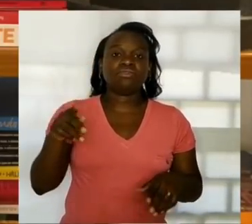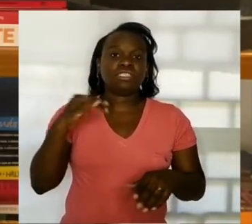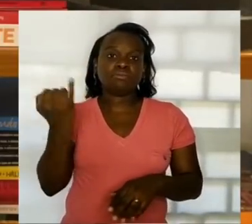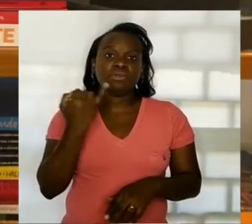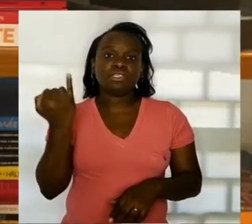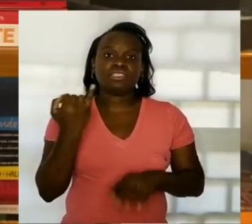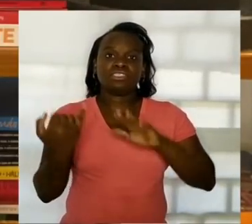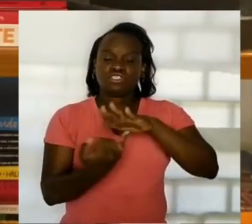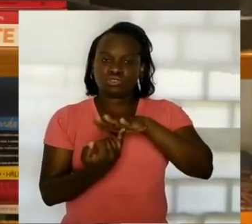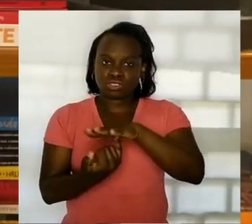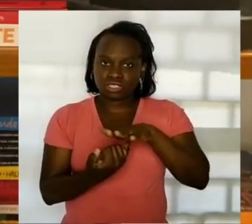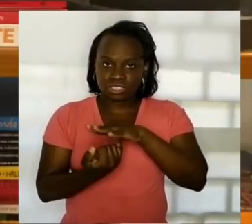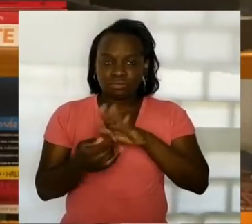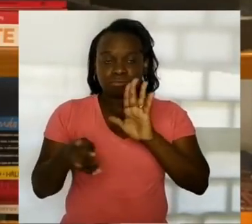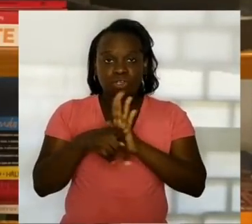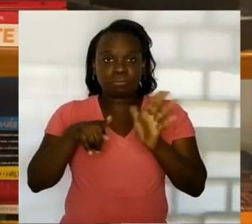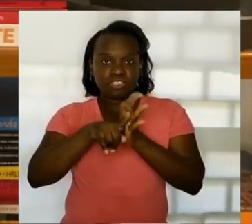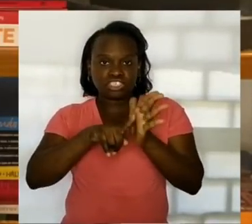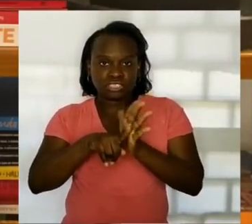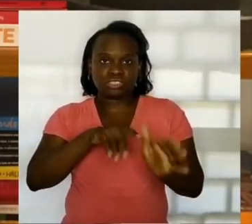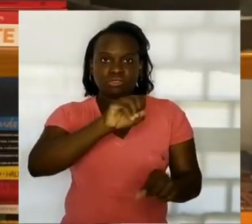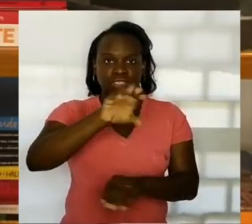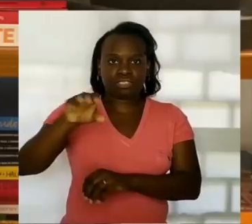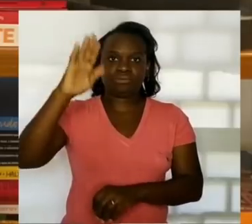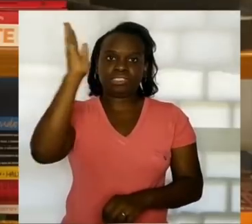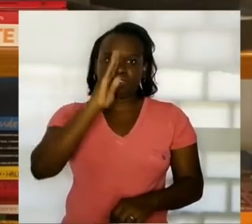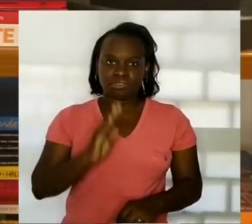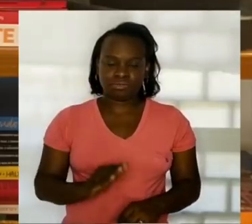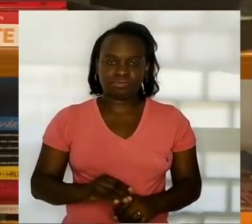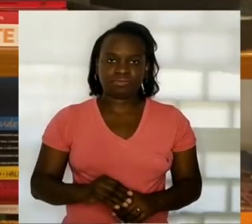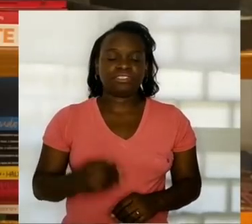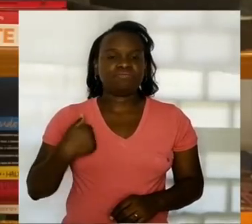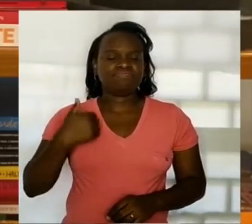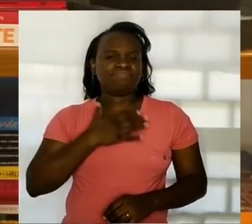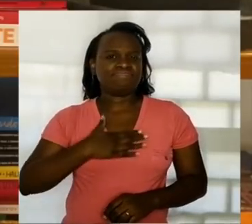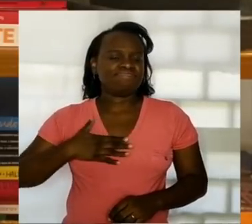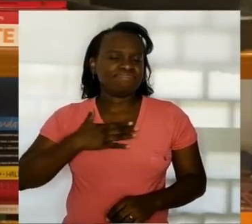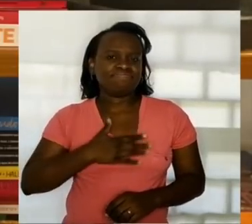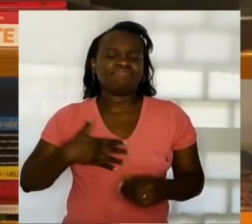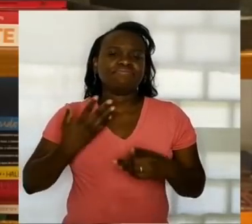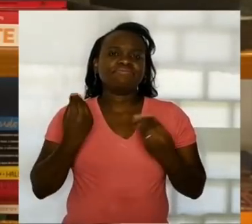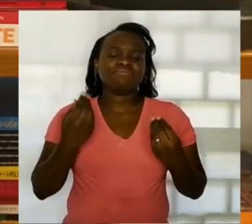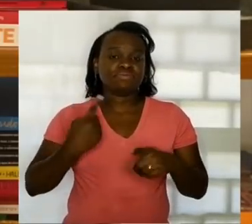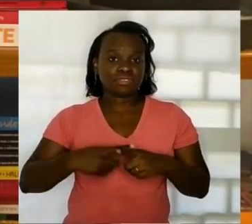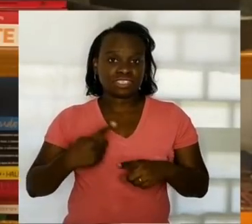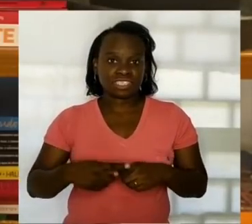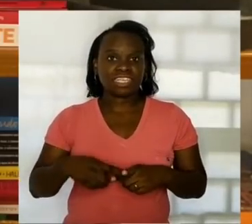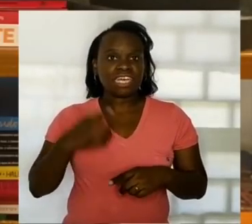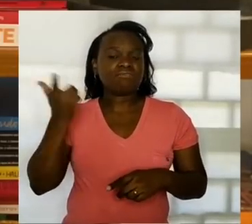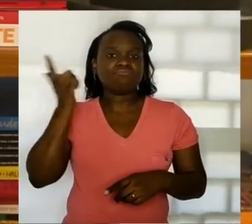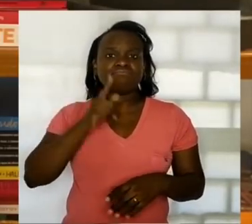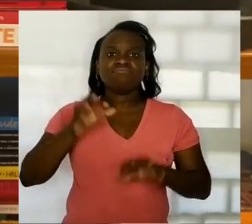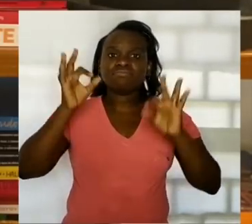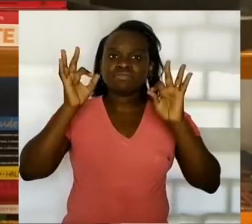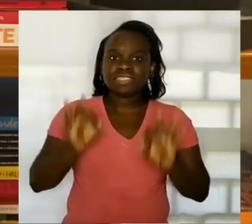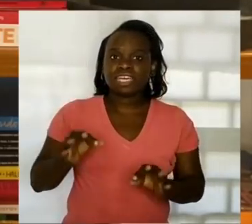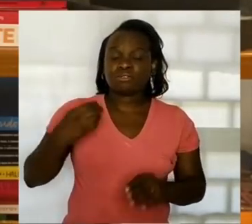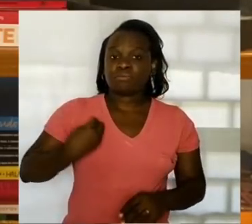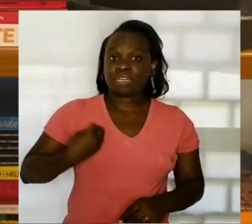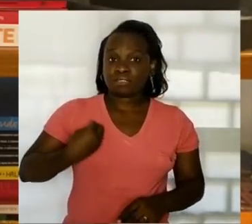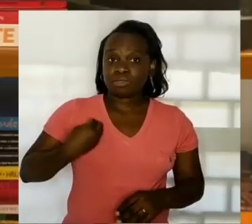importantíssimas instituições de pesquisa e educação brasileira. Minha felicidade se dá pela efetivação da